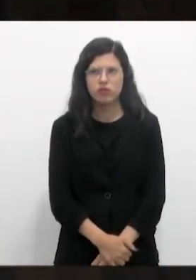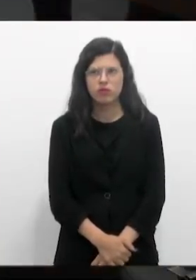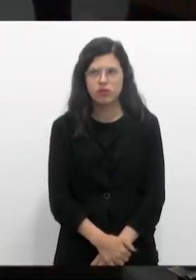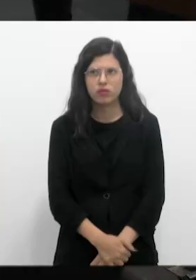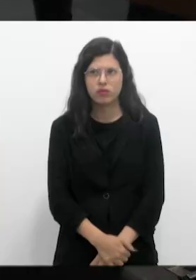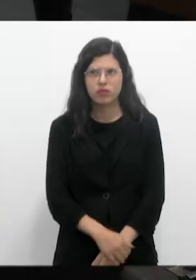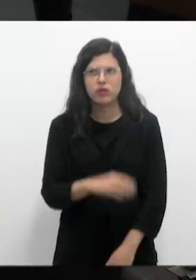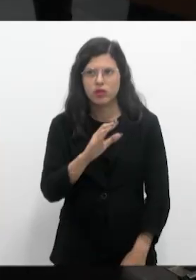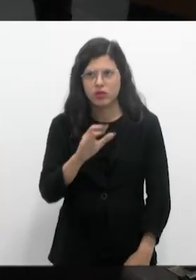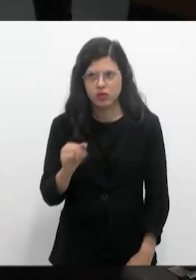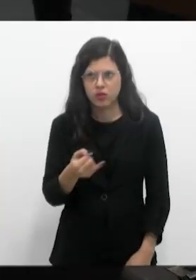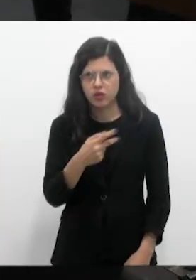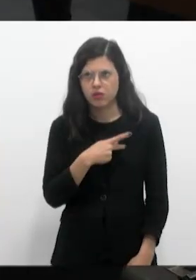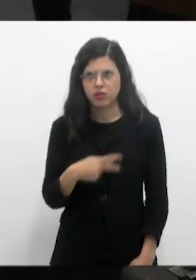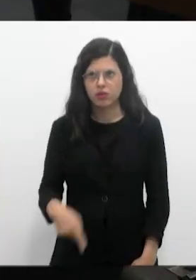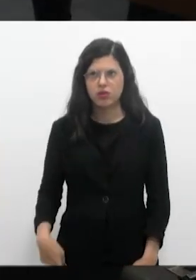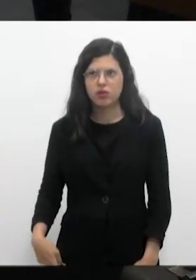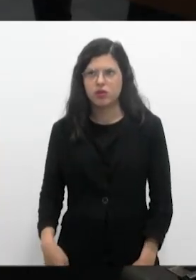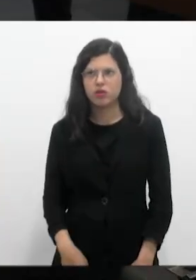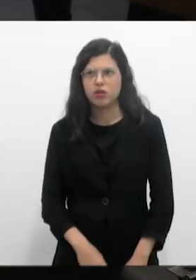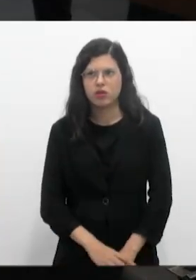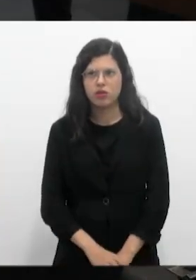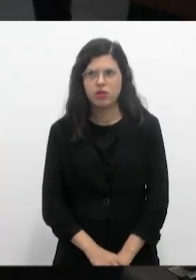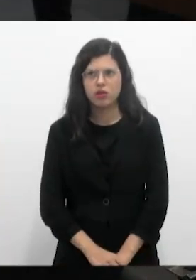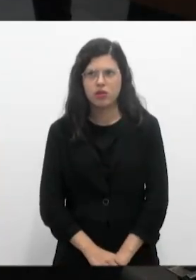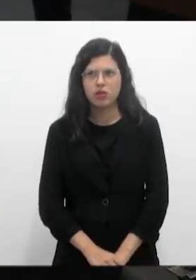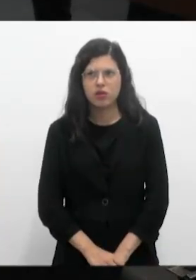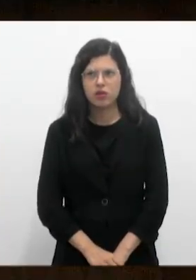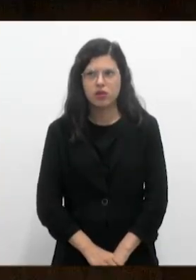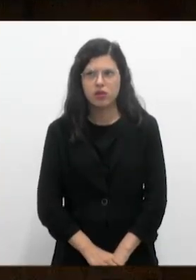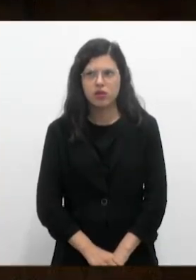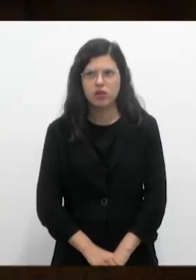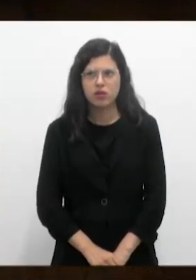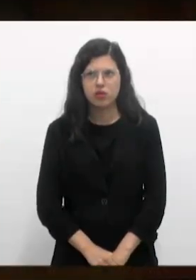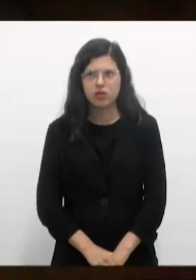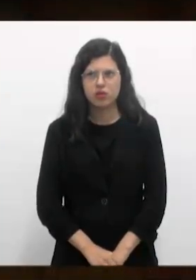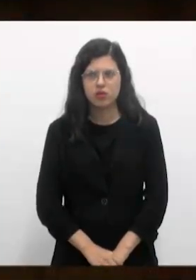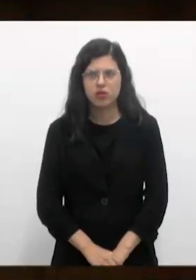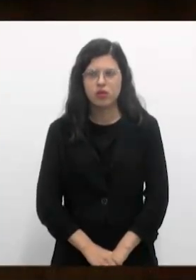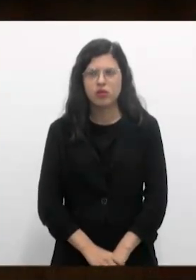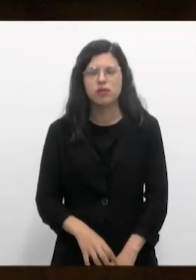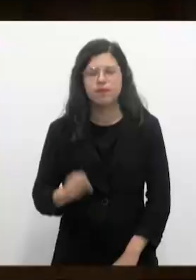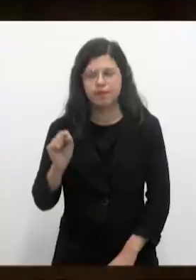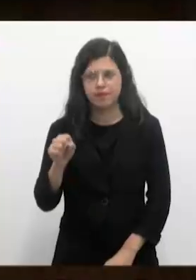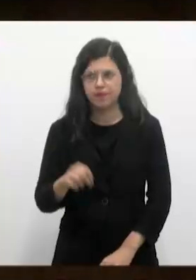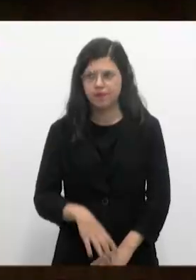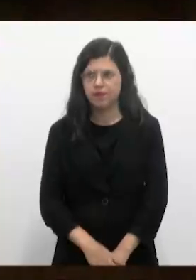CCJ, senhor presidente. Ei, presidente. CCJ? Sim.